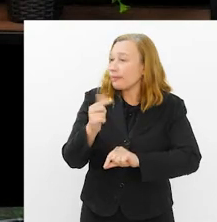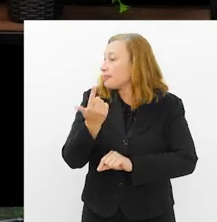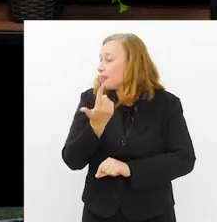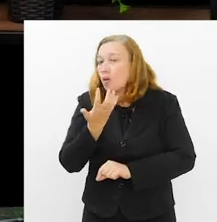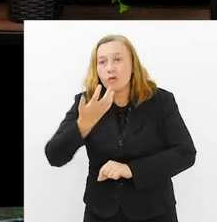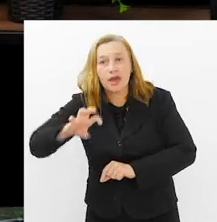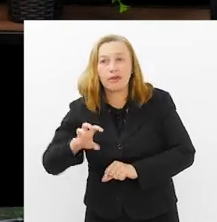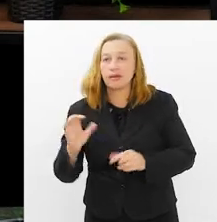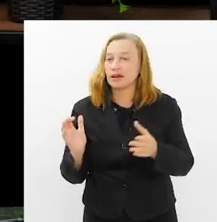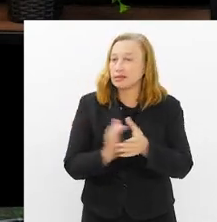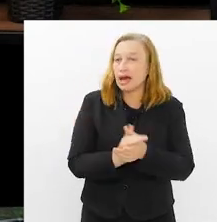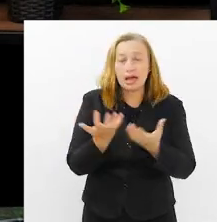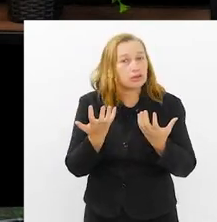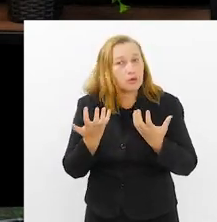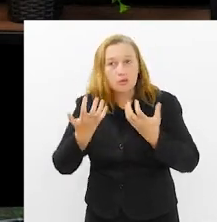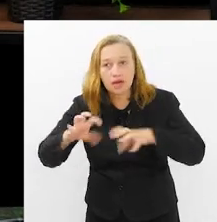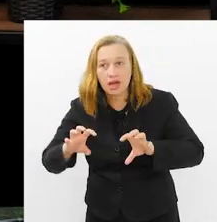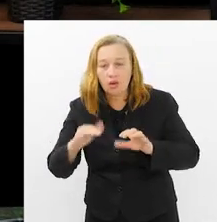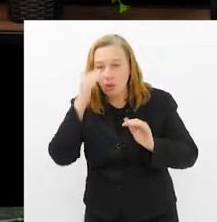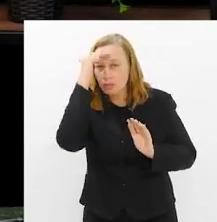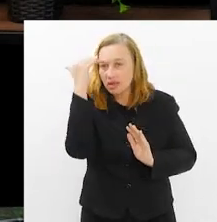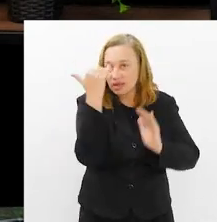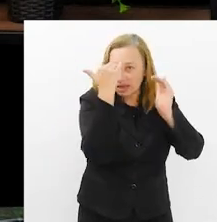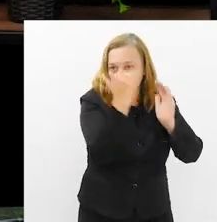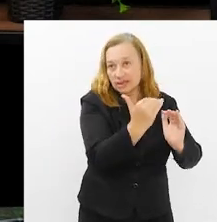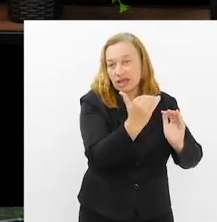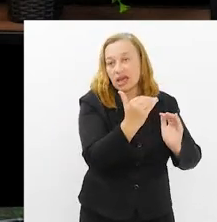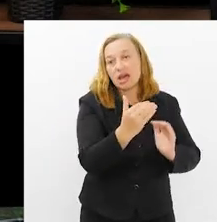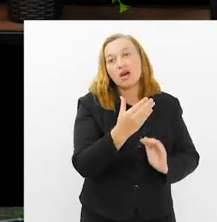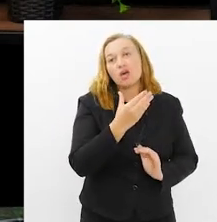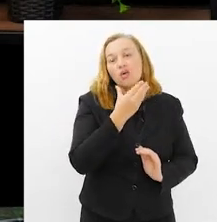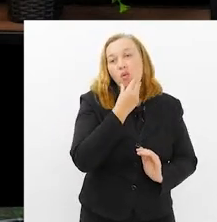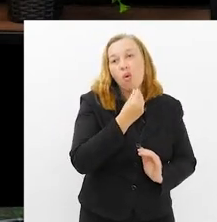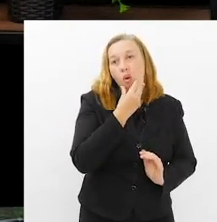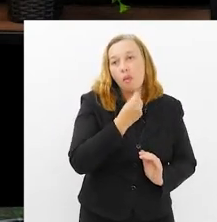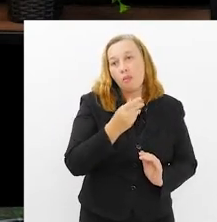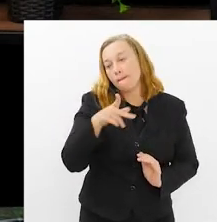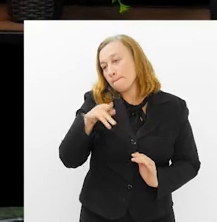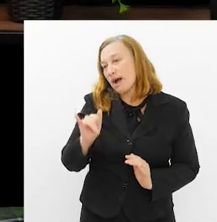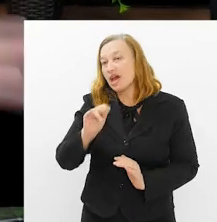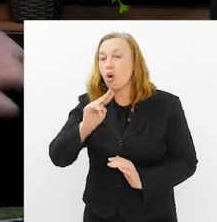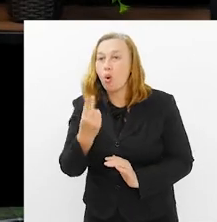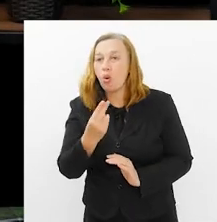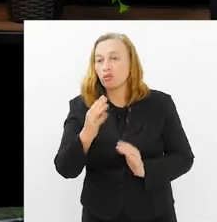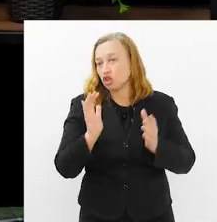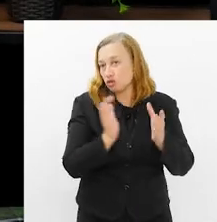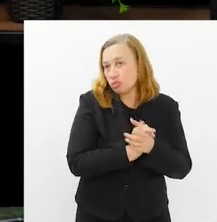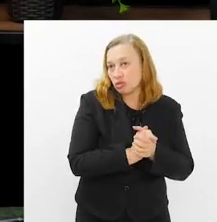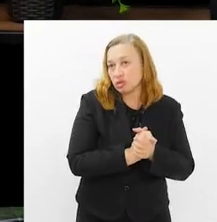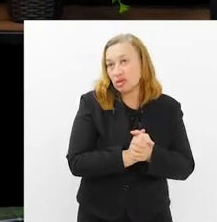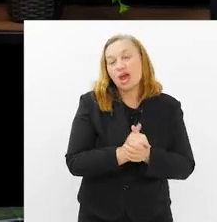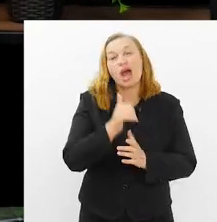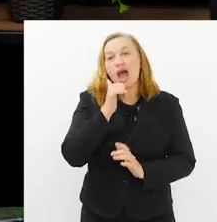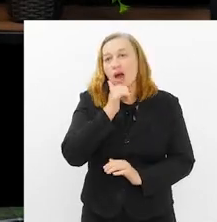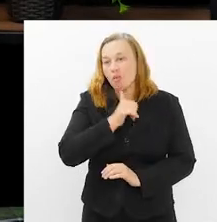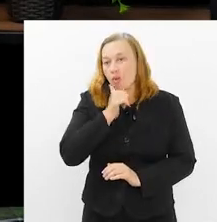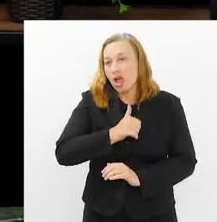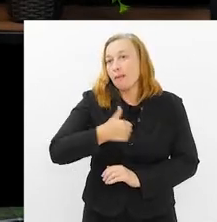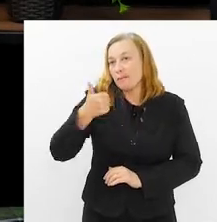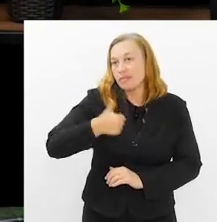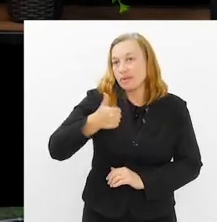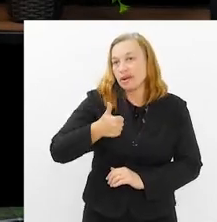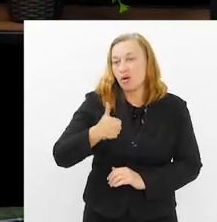por poder escolher não obedecer ao outro homem, que seja ele, pai ou marido, né? As mulheres passavam,